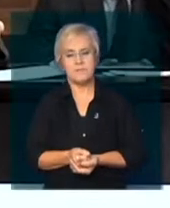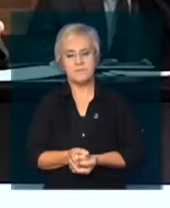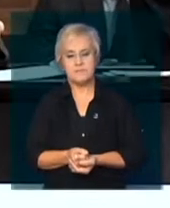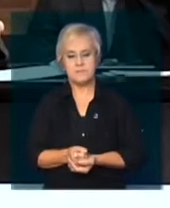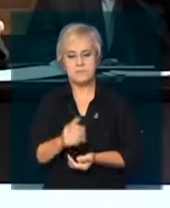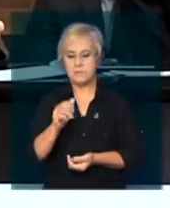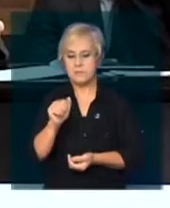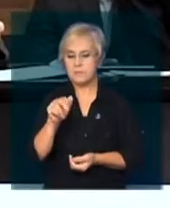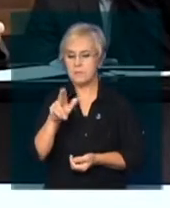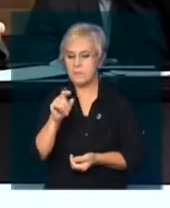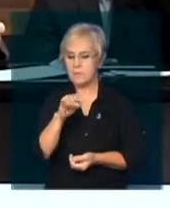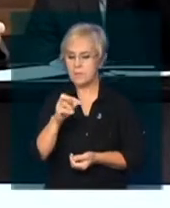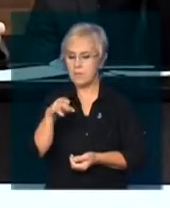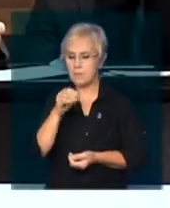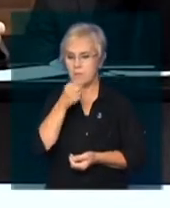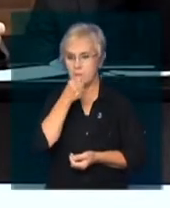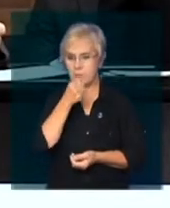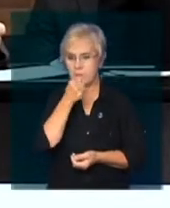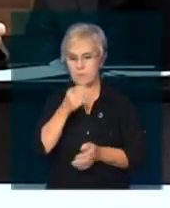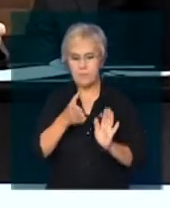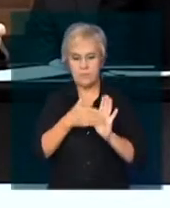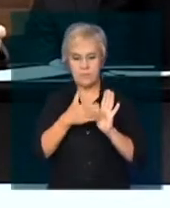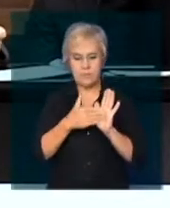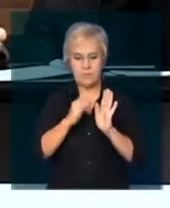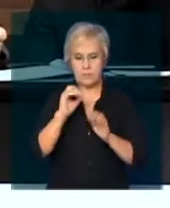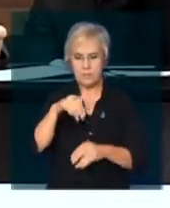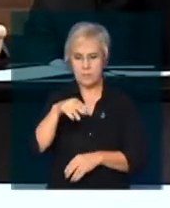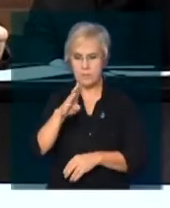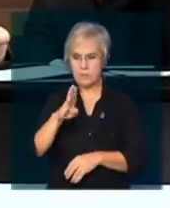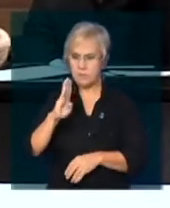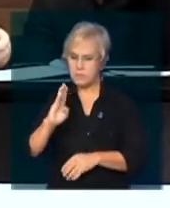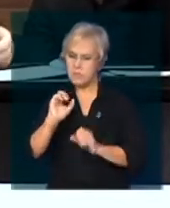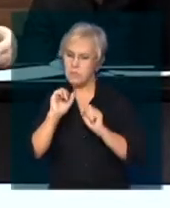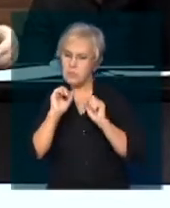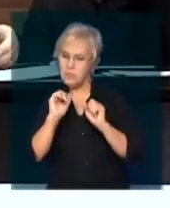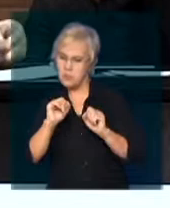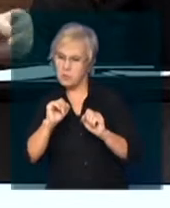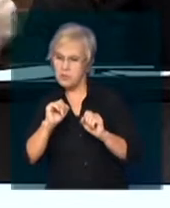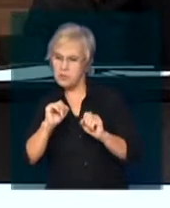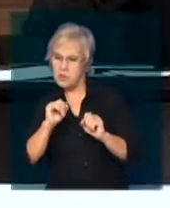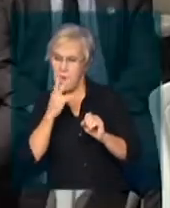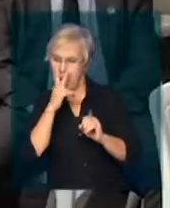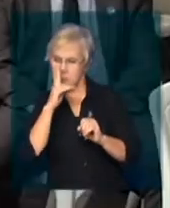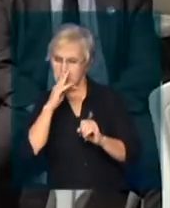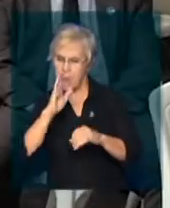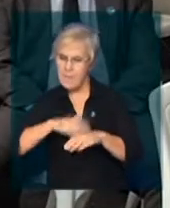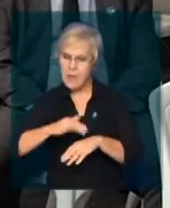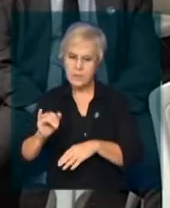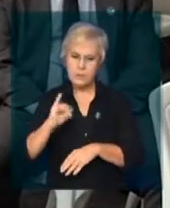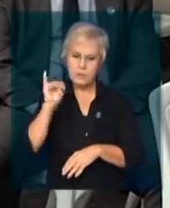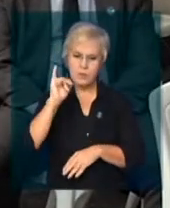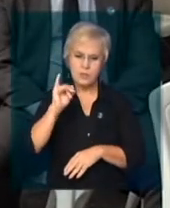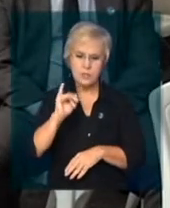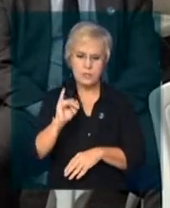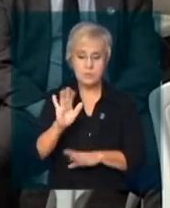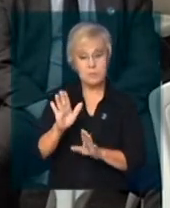Augusto Pereira, jornalista. A proposta da CNBB pode ser considerada a mais relevante como reforma política? Na minha opinião,